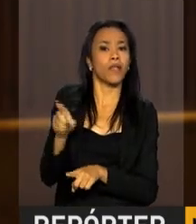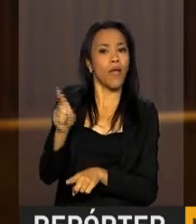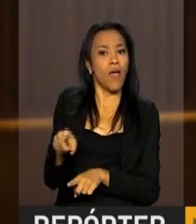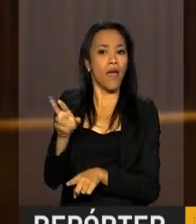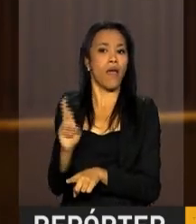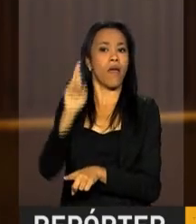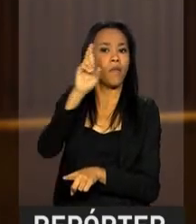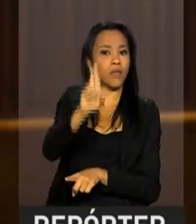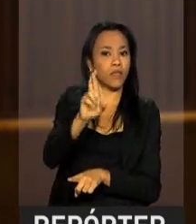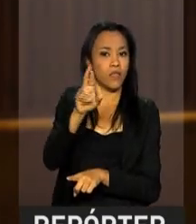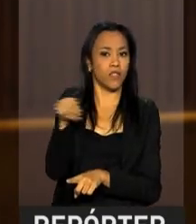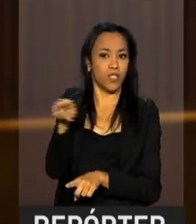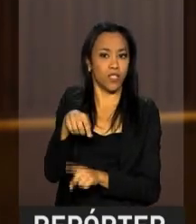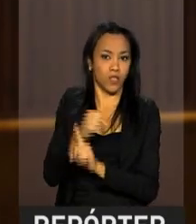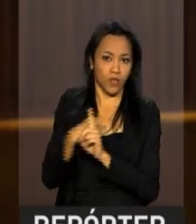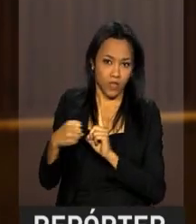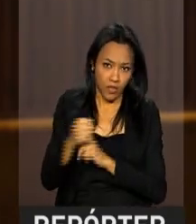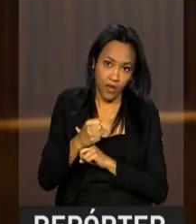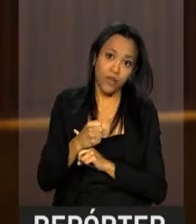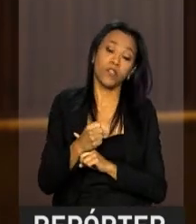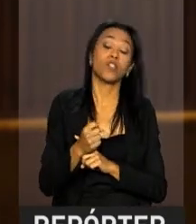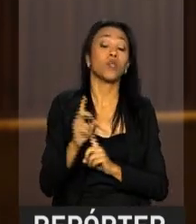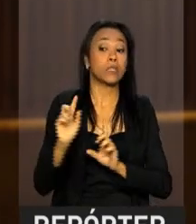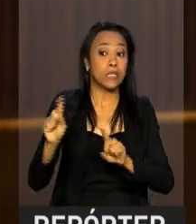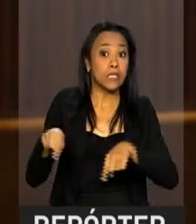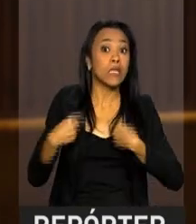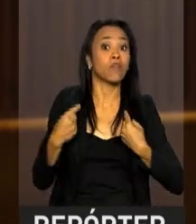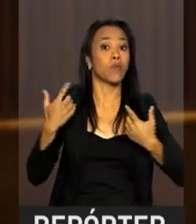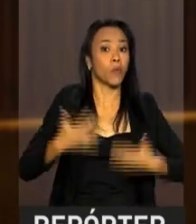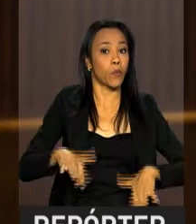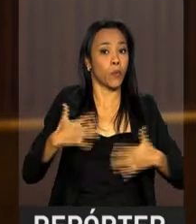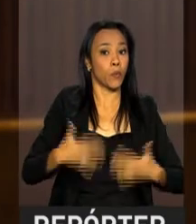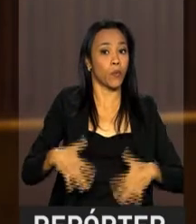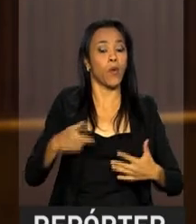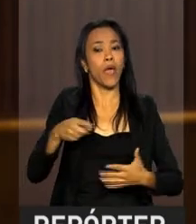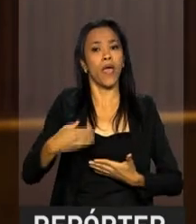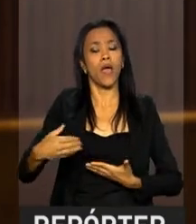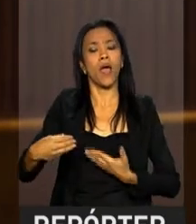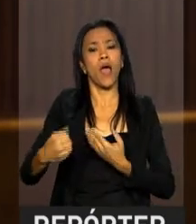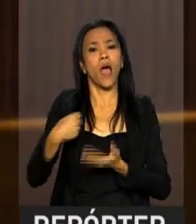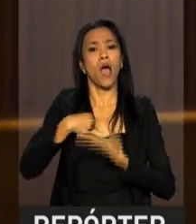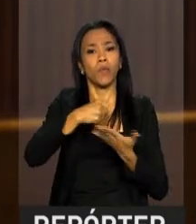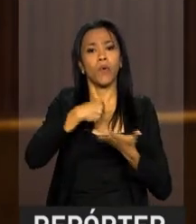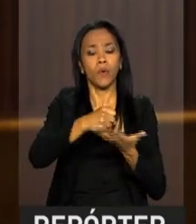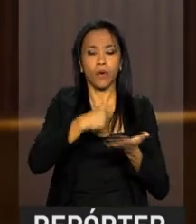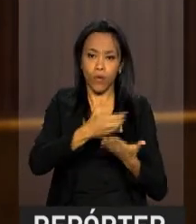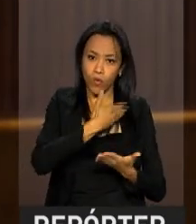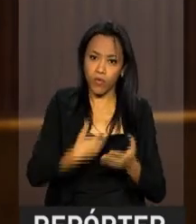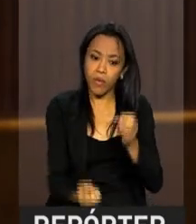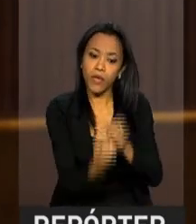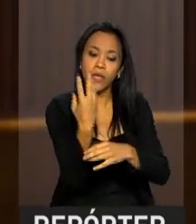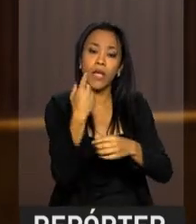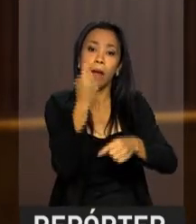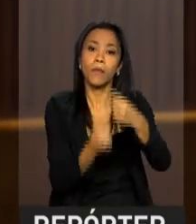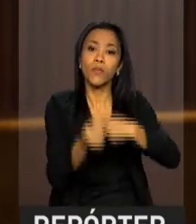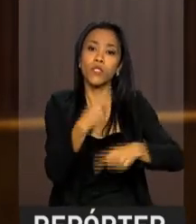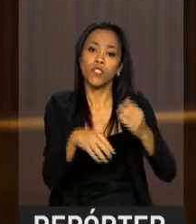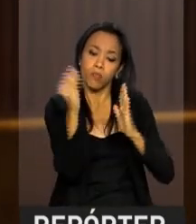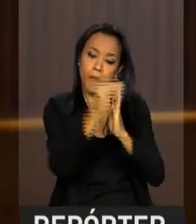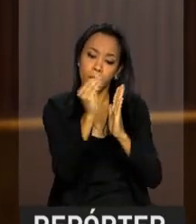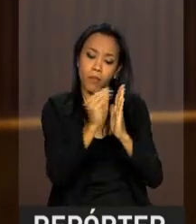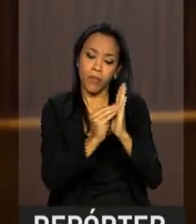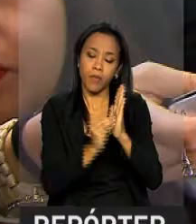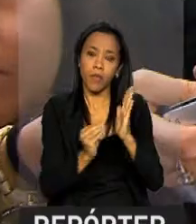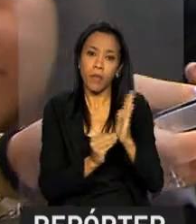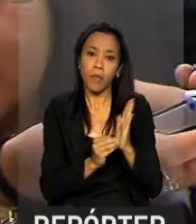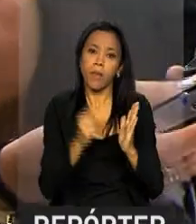civil um dos desafios do concelho e ajudar o governo na implementação de políticas para combater a violência contra a